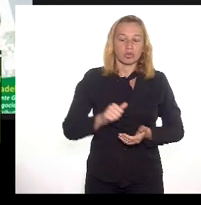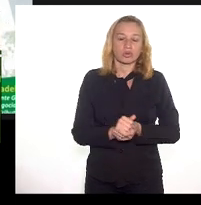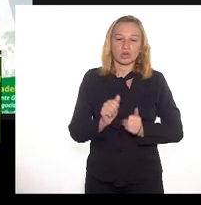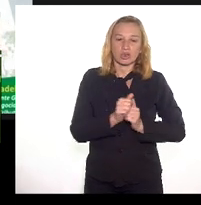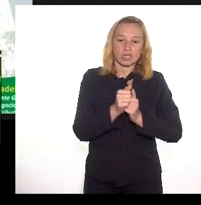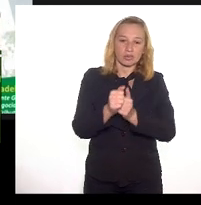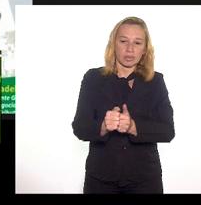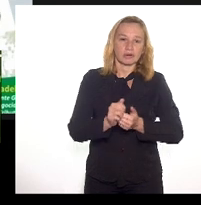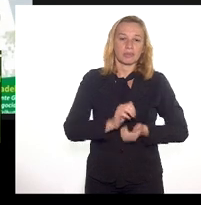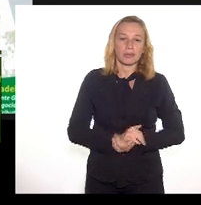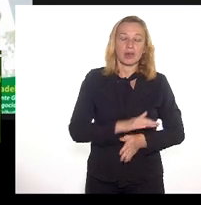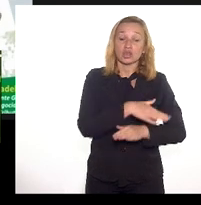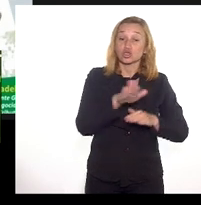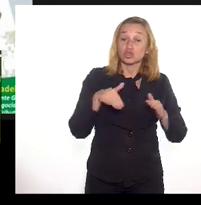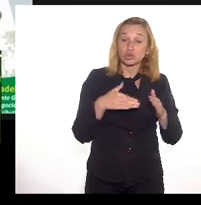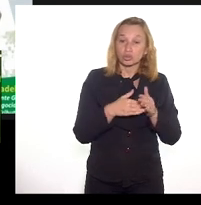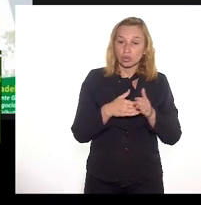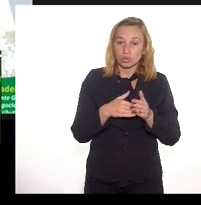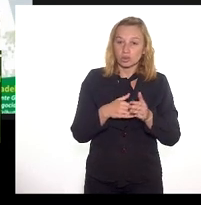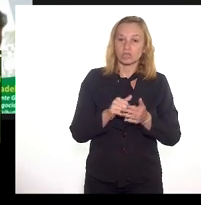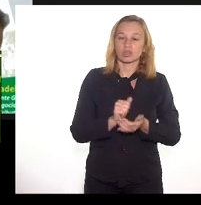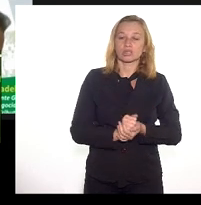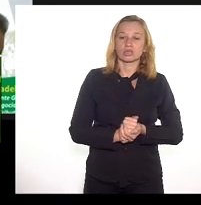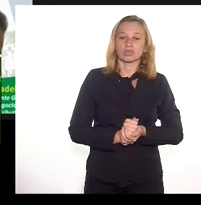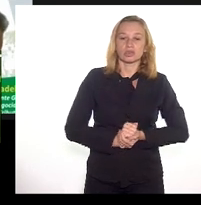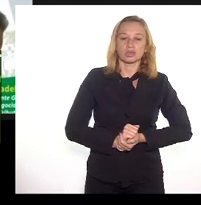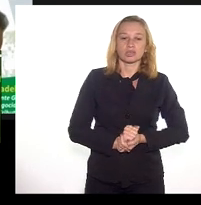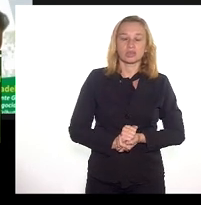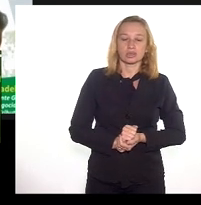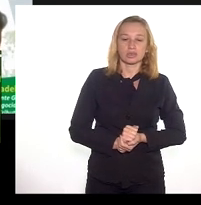encaminhar todas as colaborações